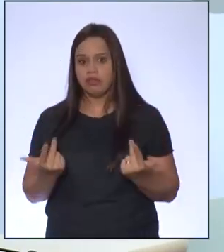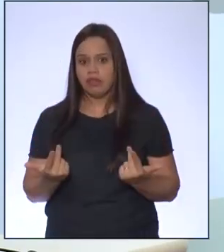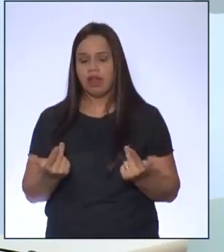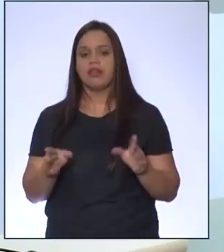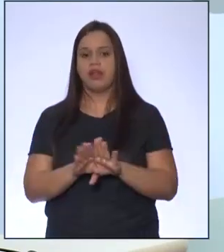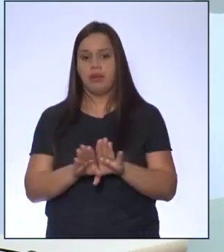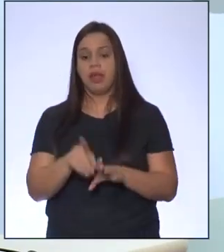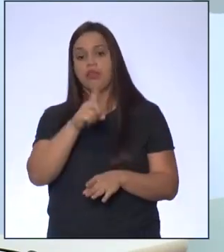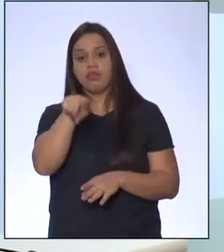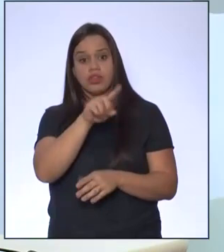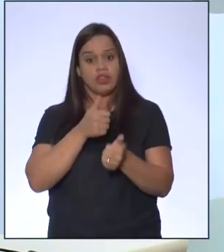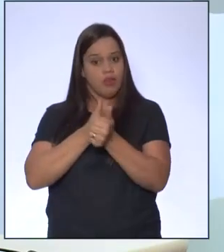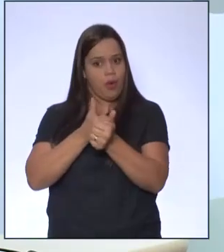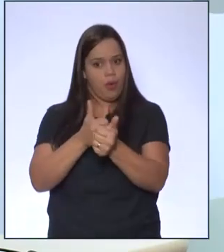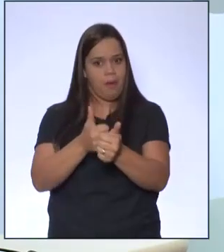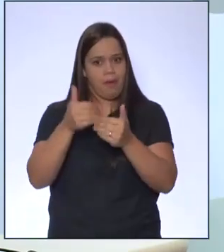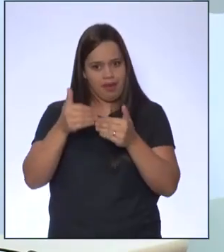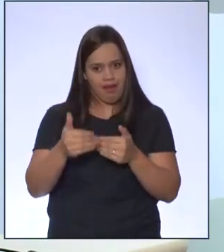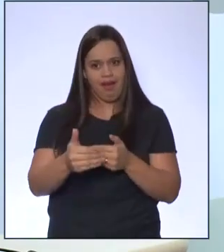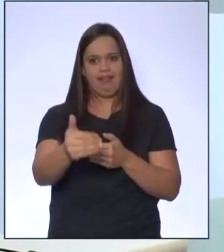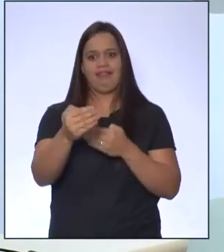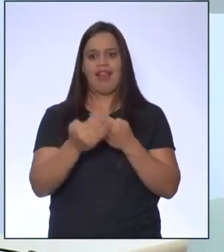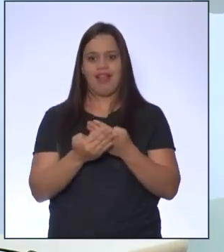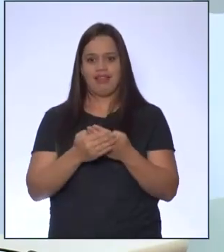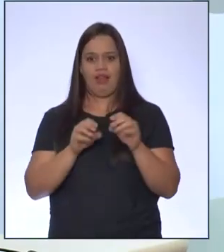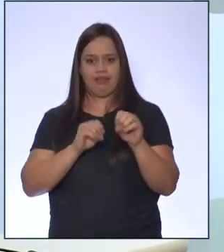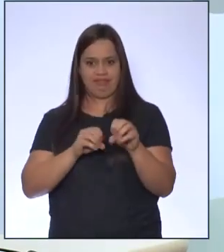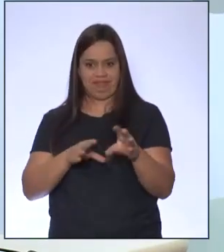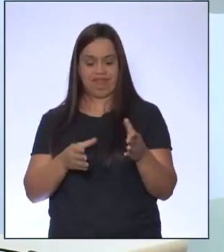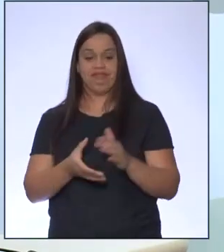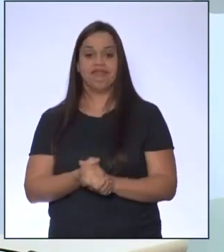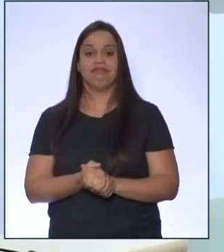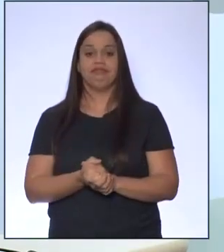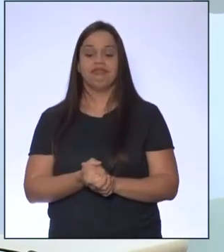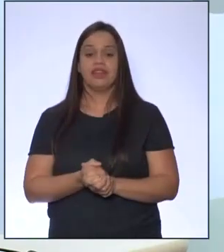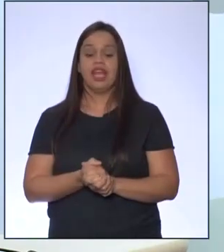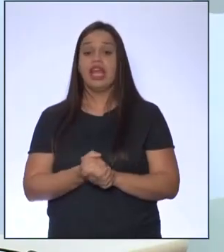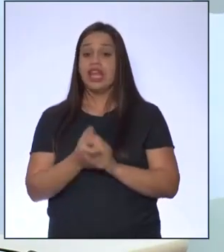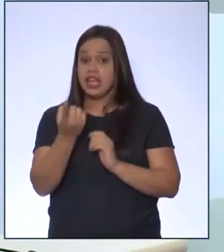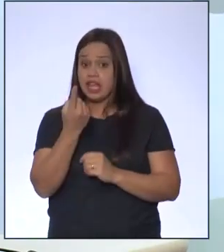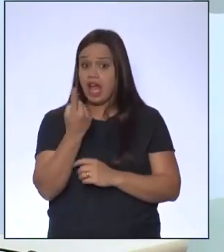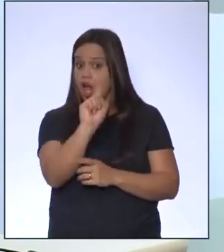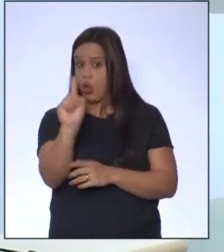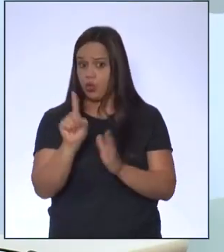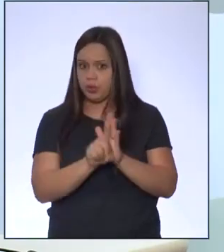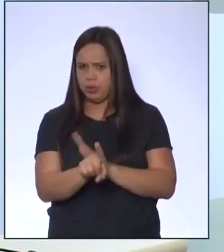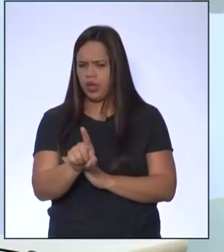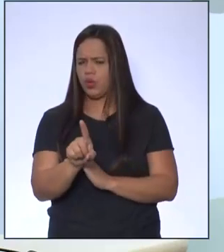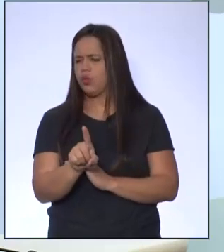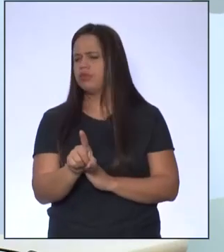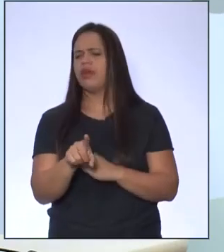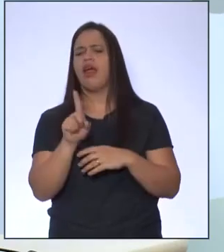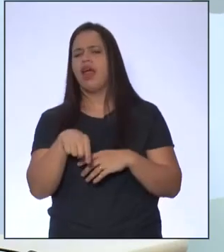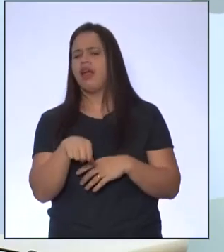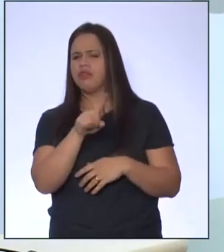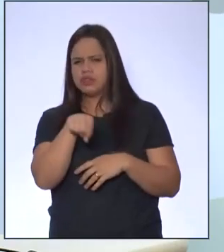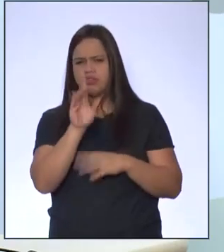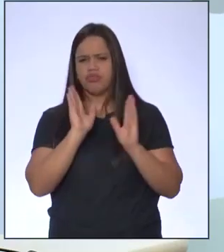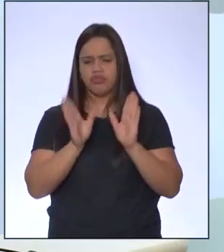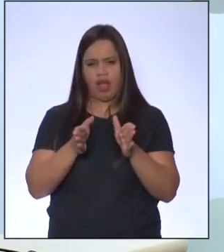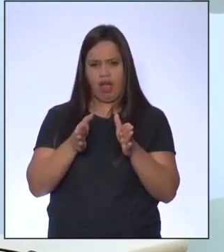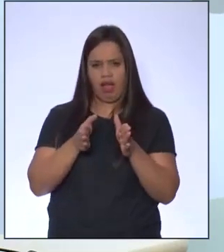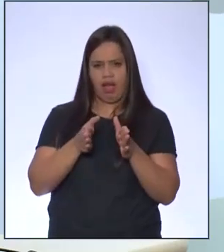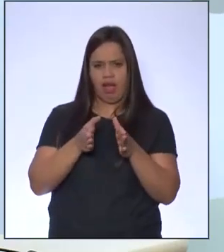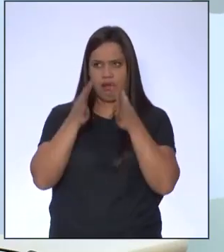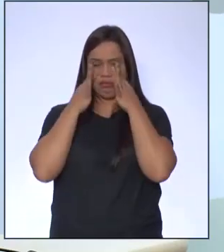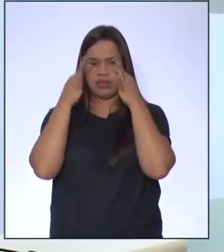vão acompanhar ao longo das aulas. E com relação à última questão, né, será que você observou, né, está todo